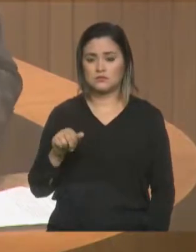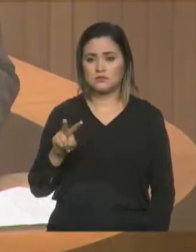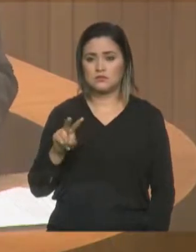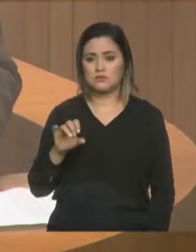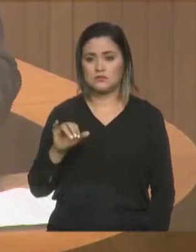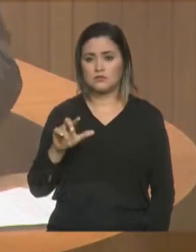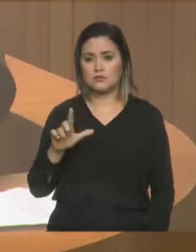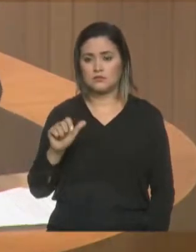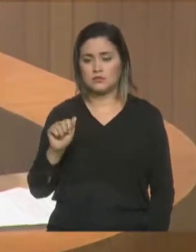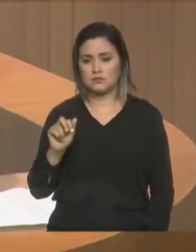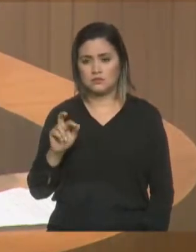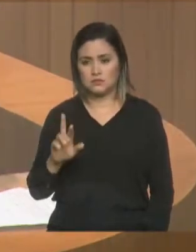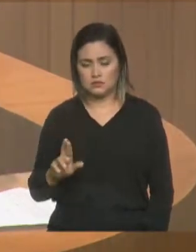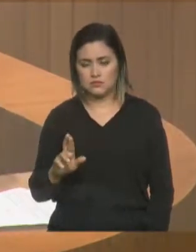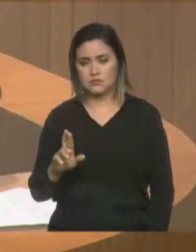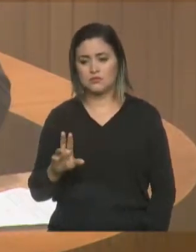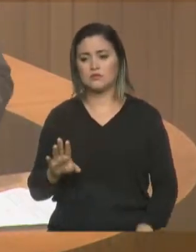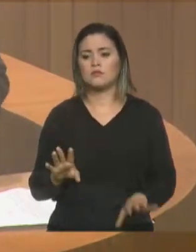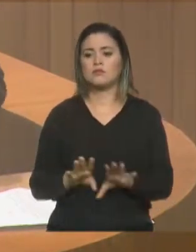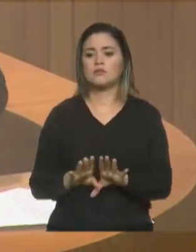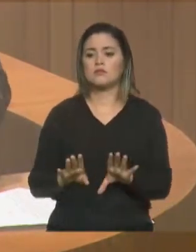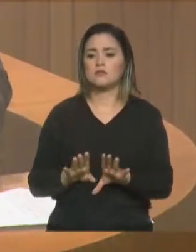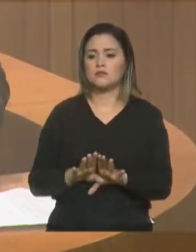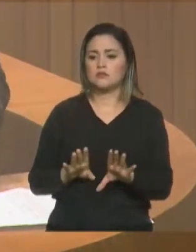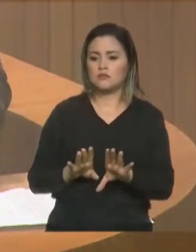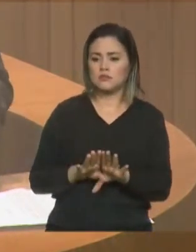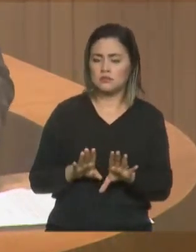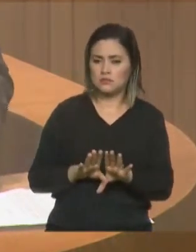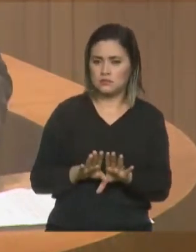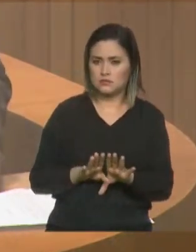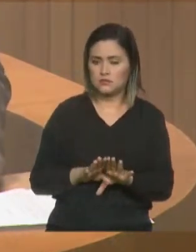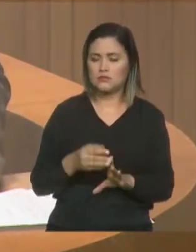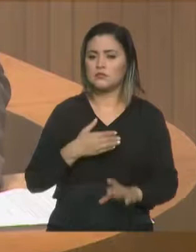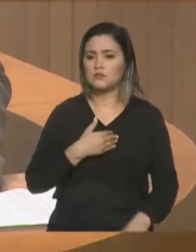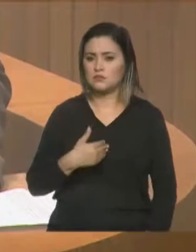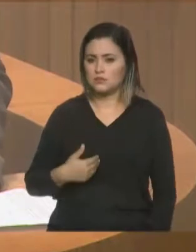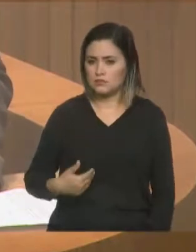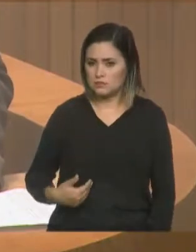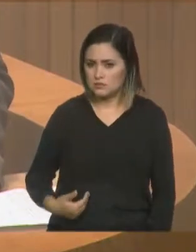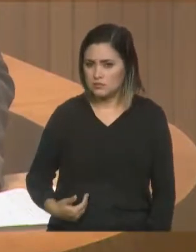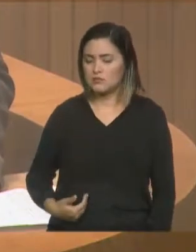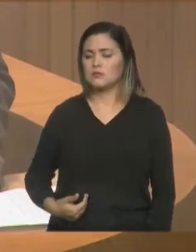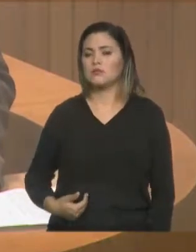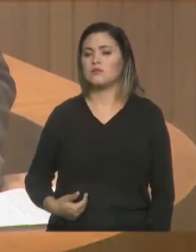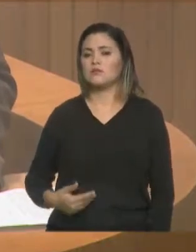E também, com essa preocupação, encaminhamos ao nosso governador Flávio Dino,